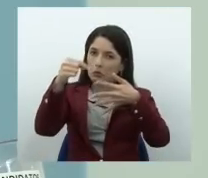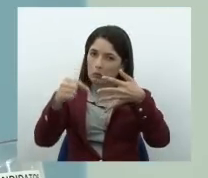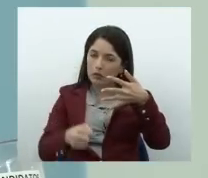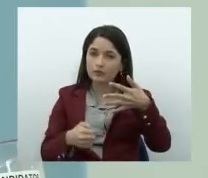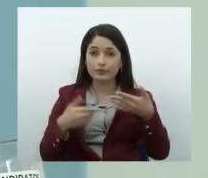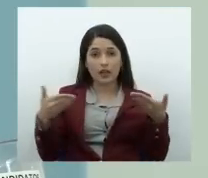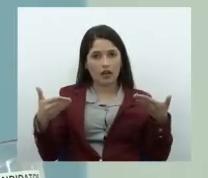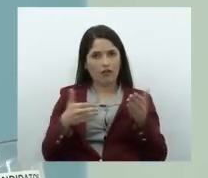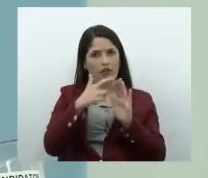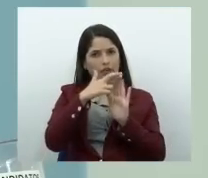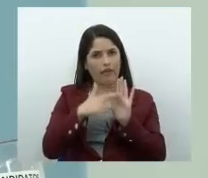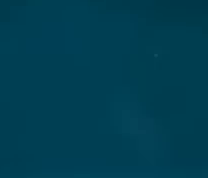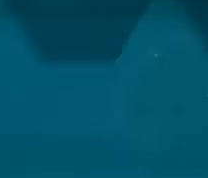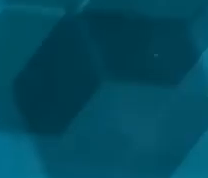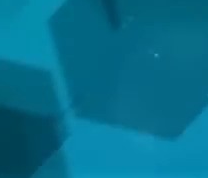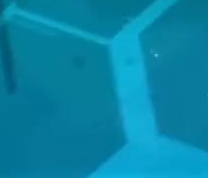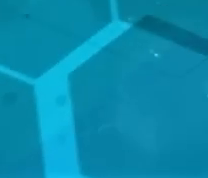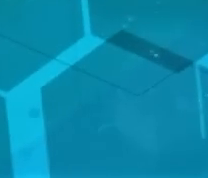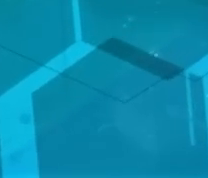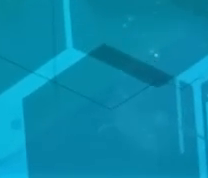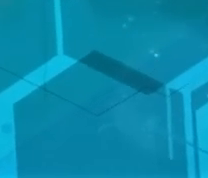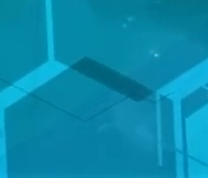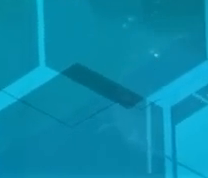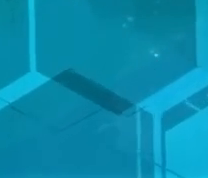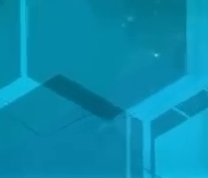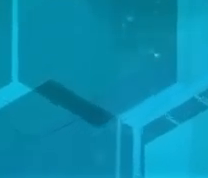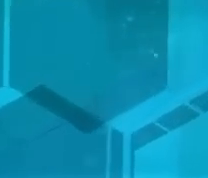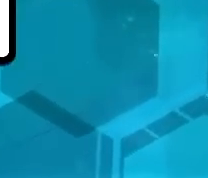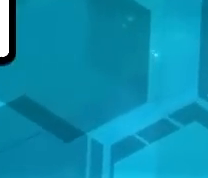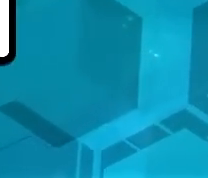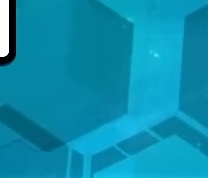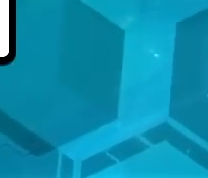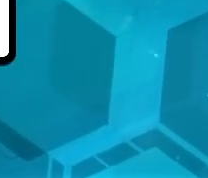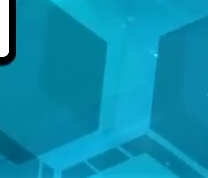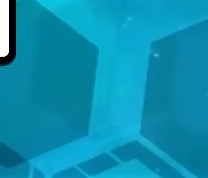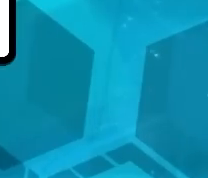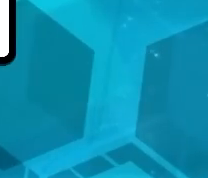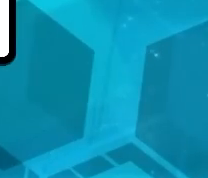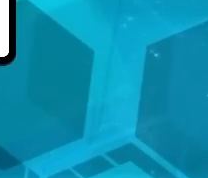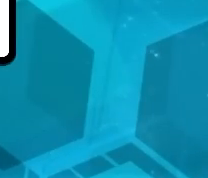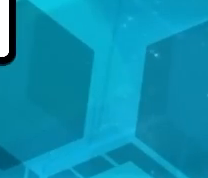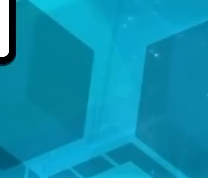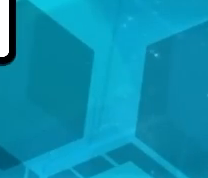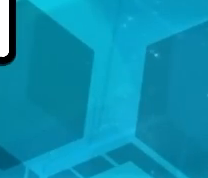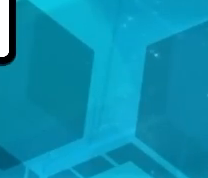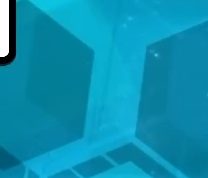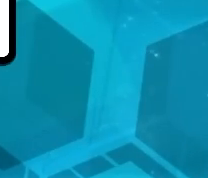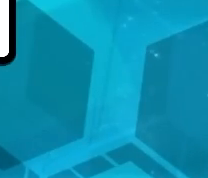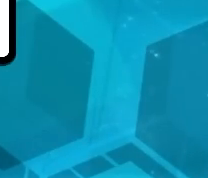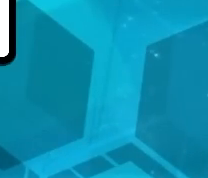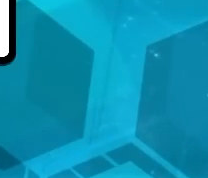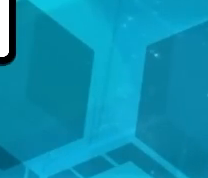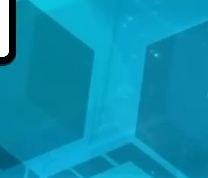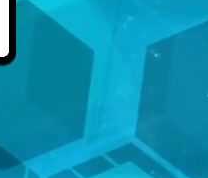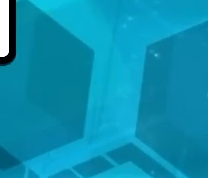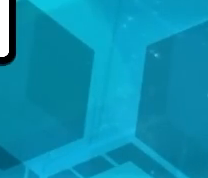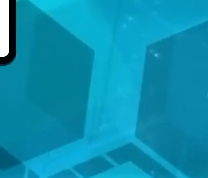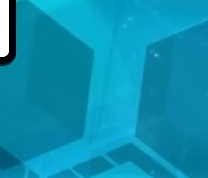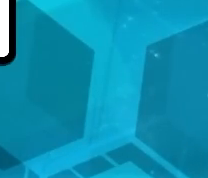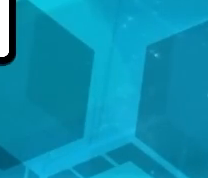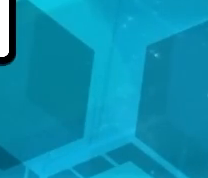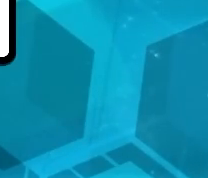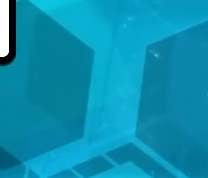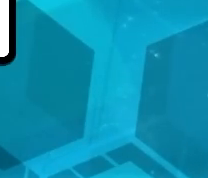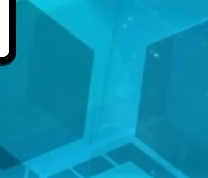as regras deste bloco. Neste bloco, candidato pergunta para candidato. Cada um deles deve ser questionado apenas uma